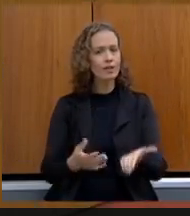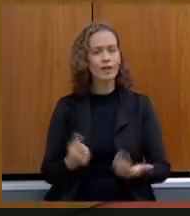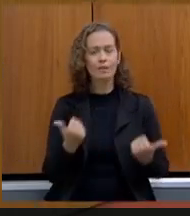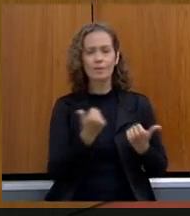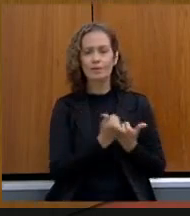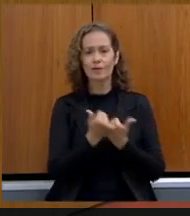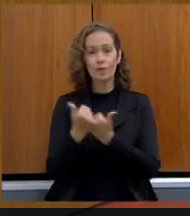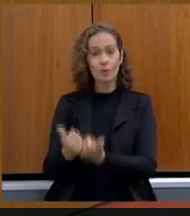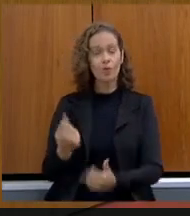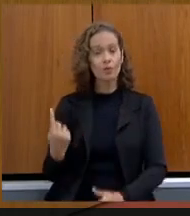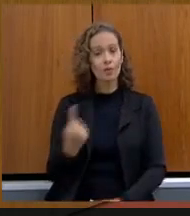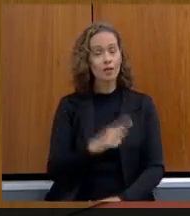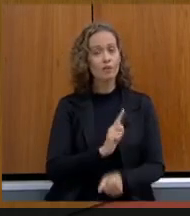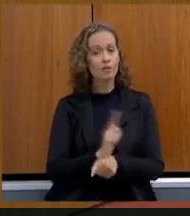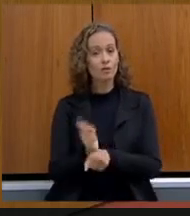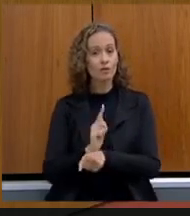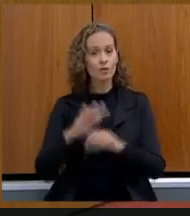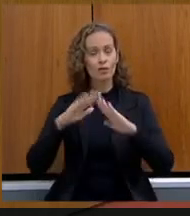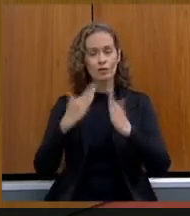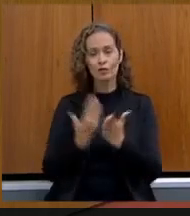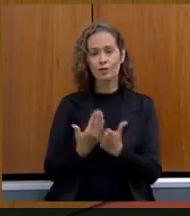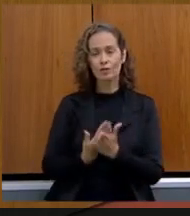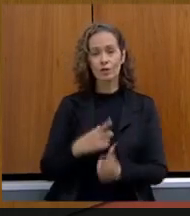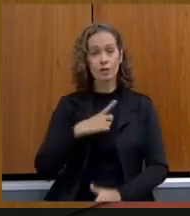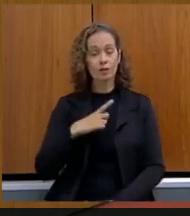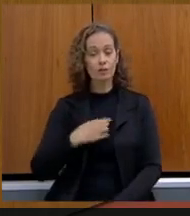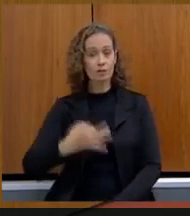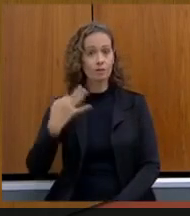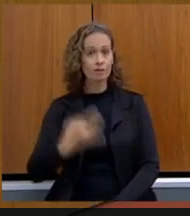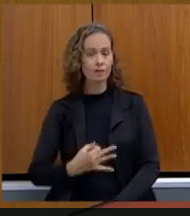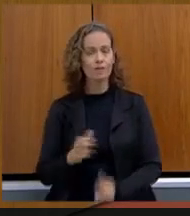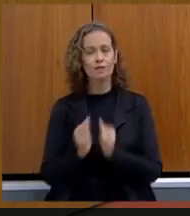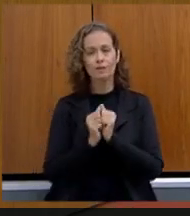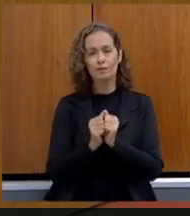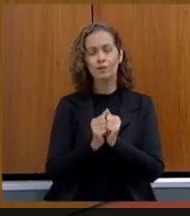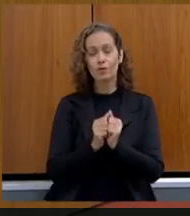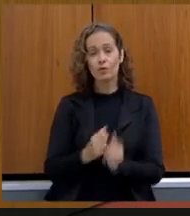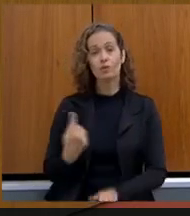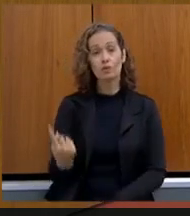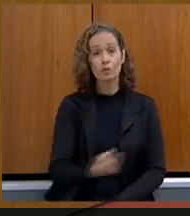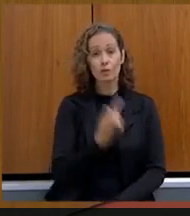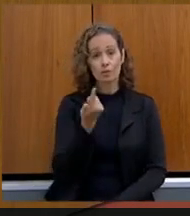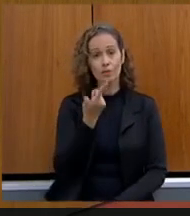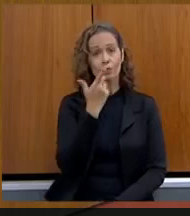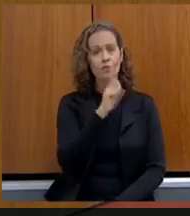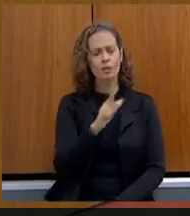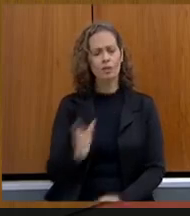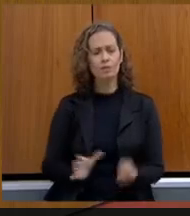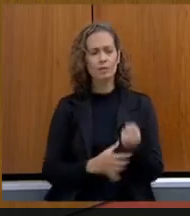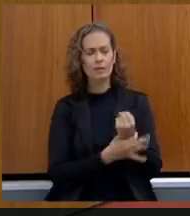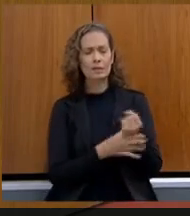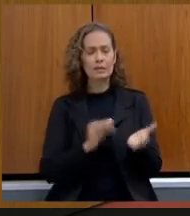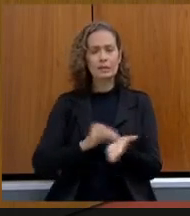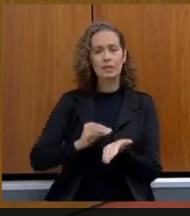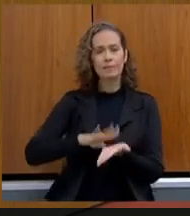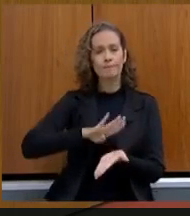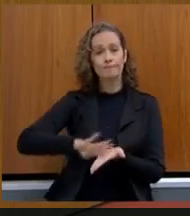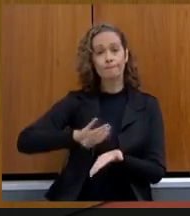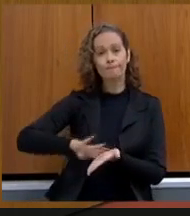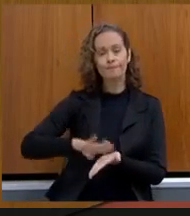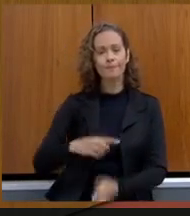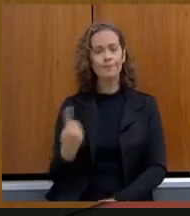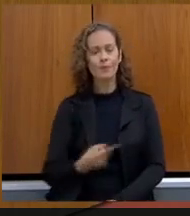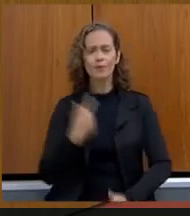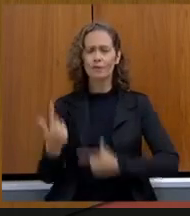apoio para cada um dos gestores escolares nesta certeza de que a gente junto consegue dirimir as inseguranças trabalhar muito